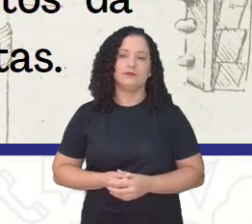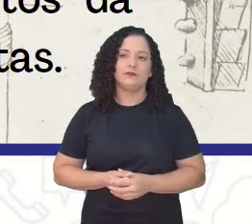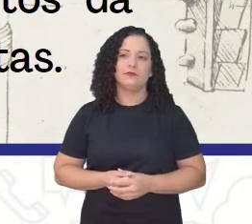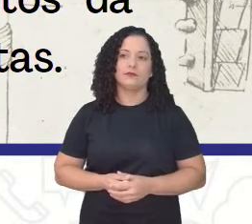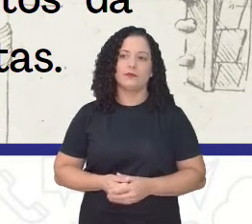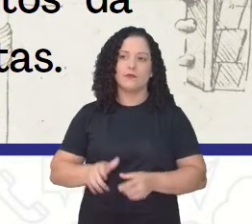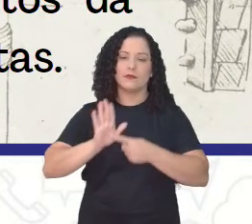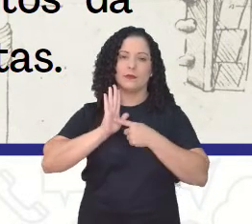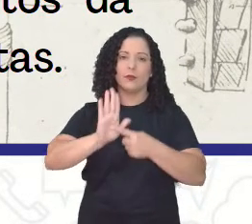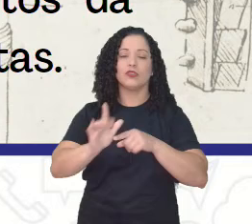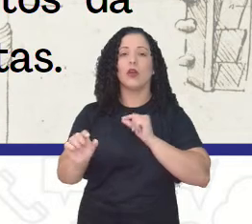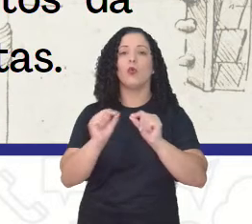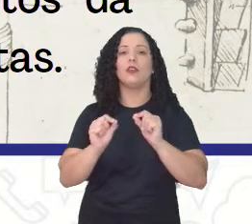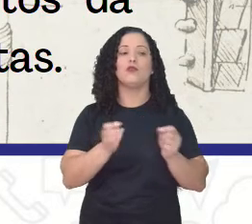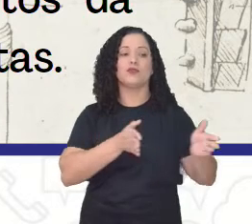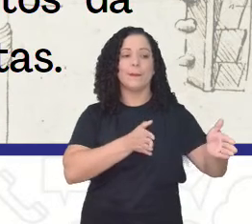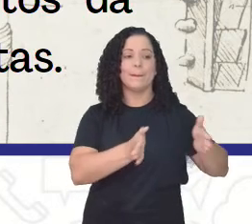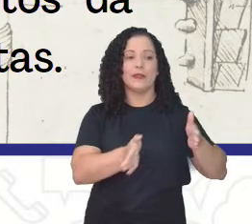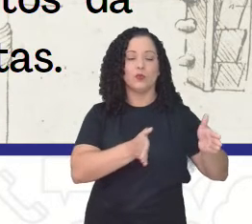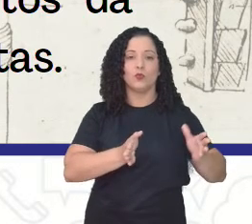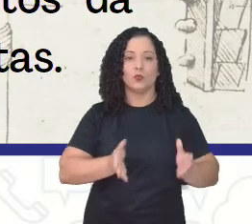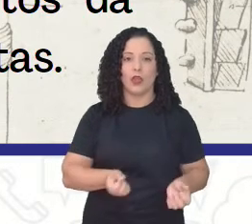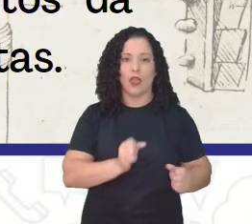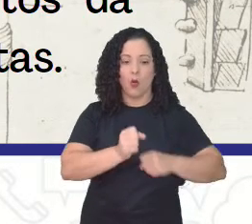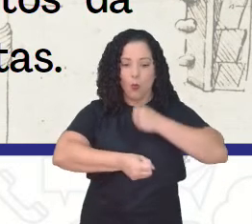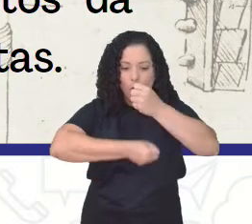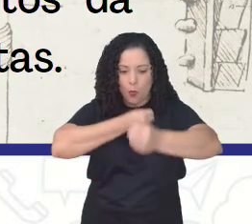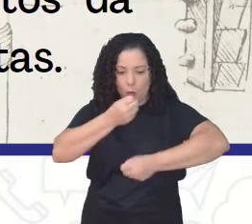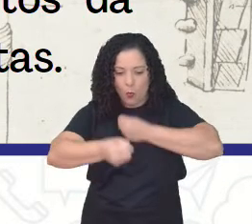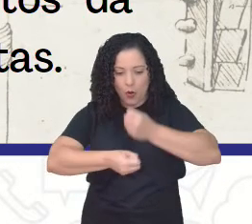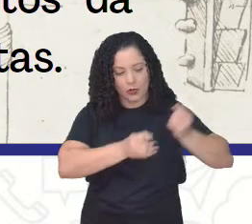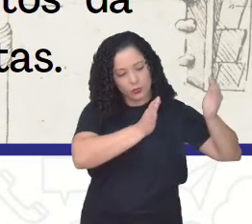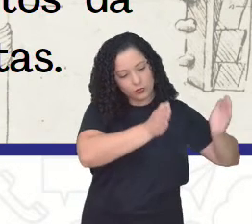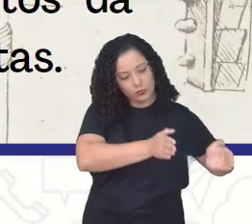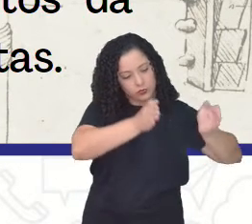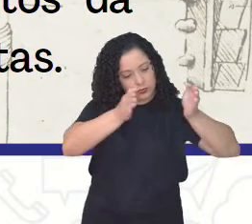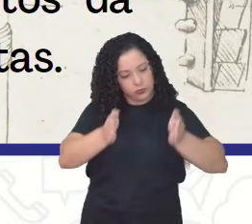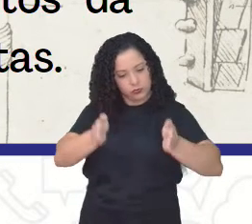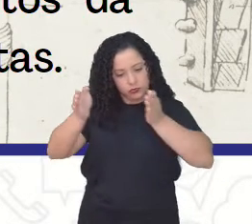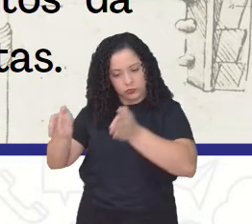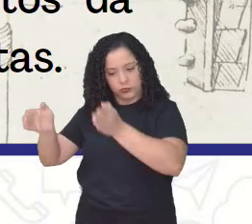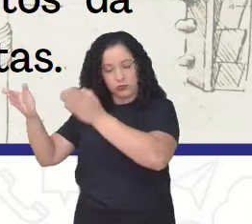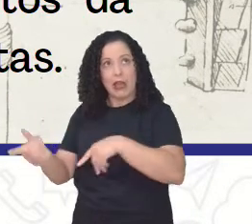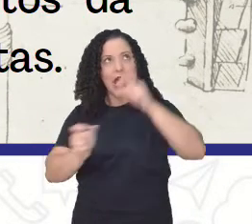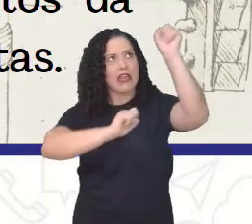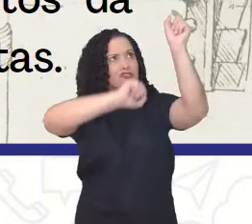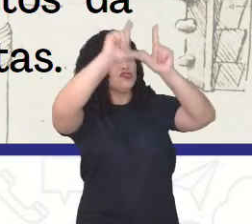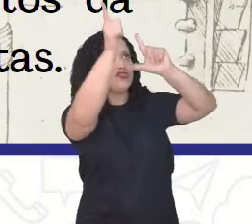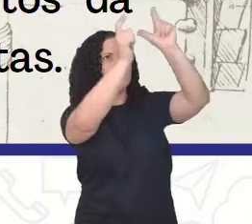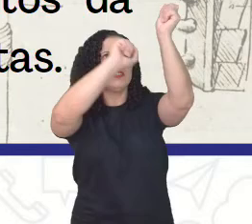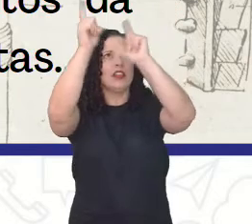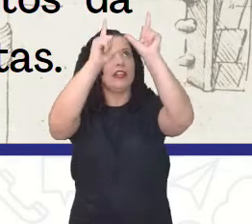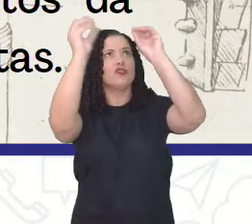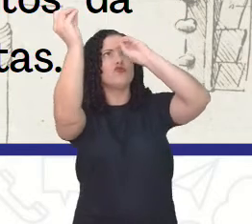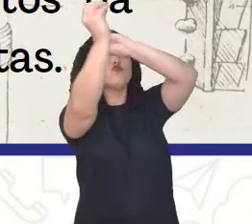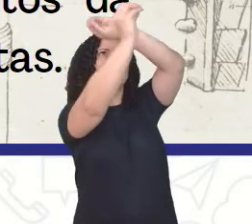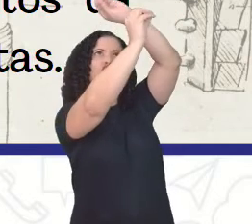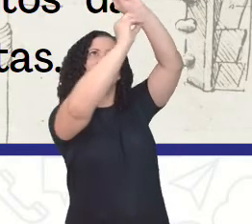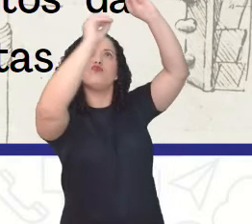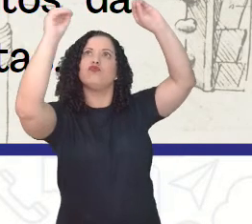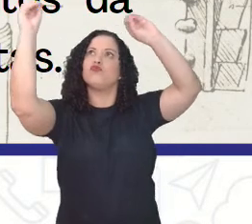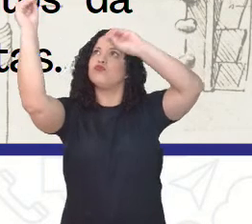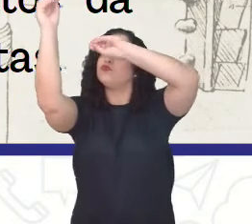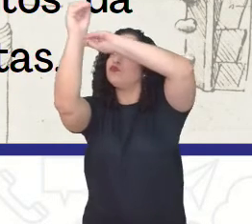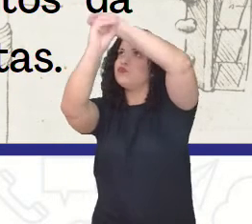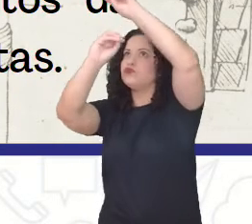Definiu, por exemplo, a questão das estações do ano, mostrou que as estrelas mudam de posição e comprovou os movimentos da